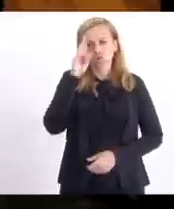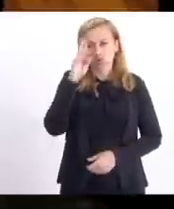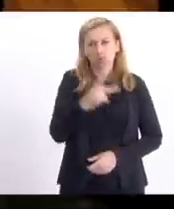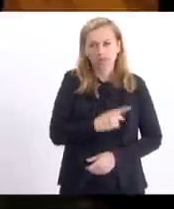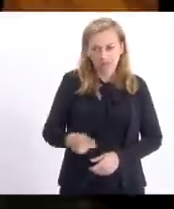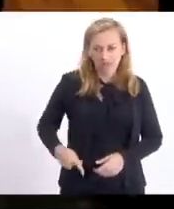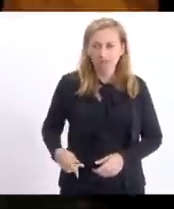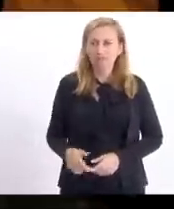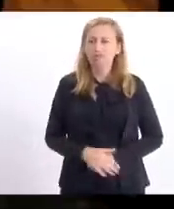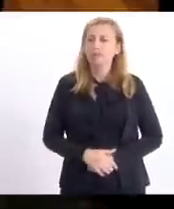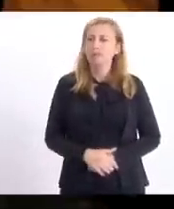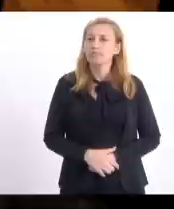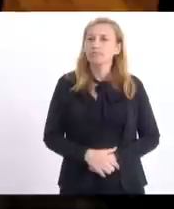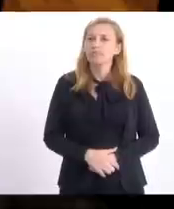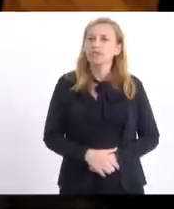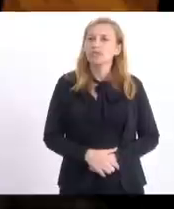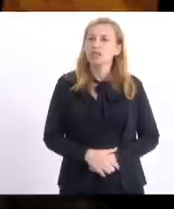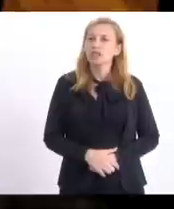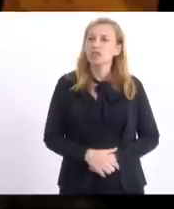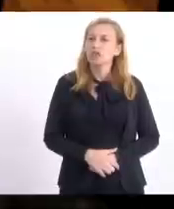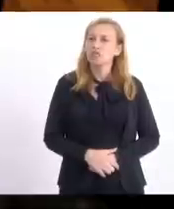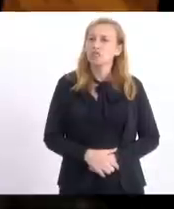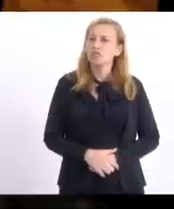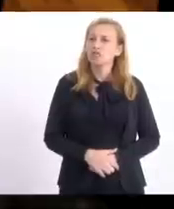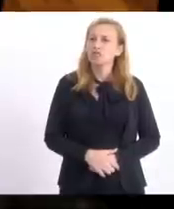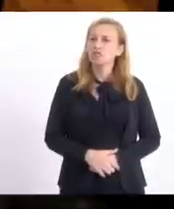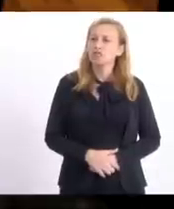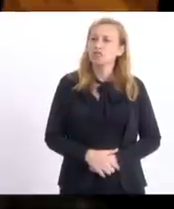presidente, eu estou aqui